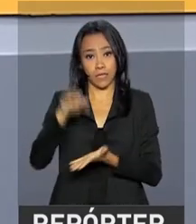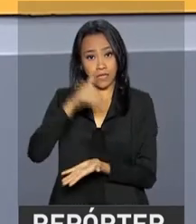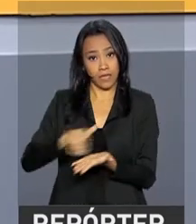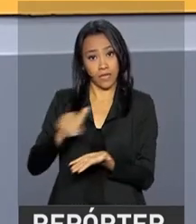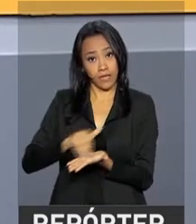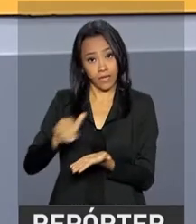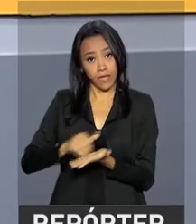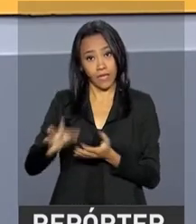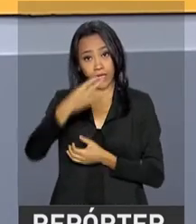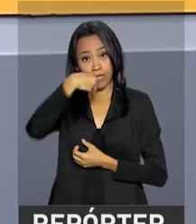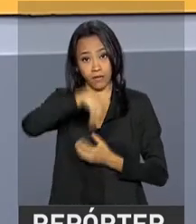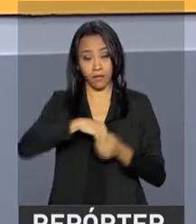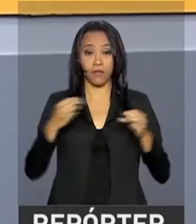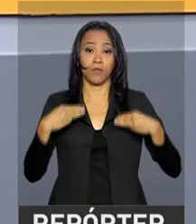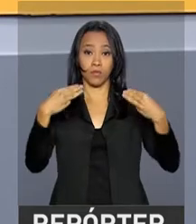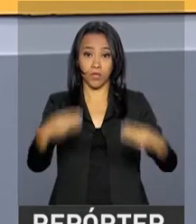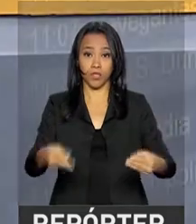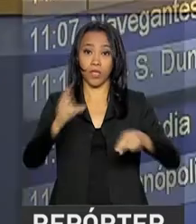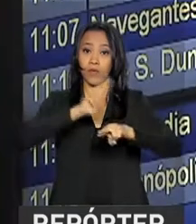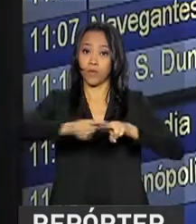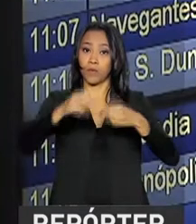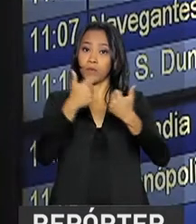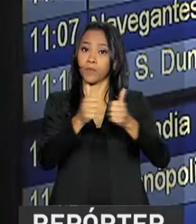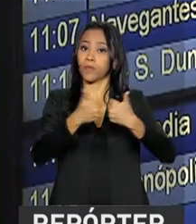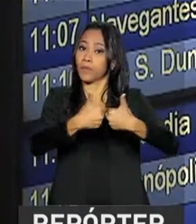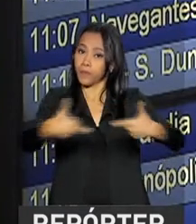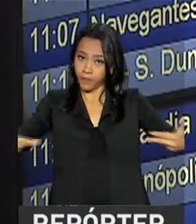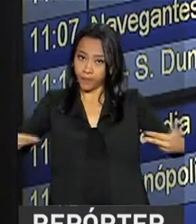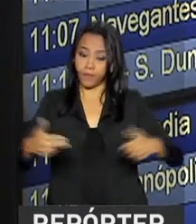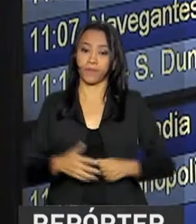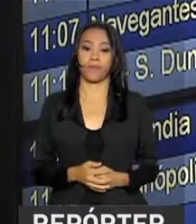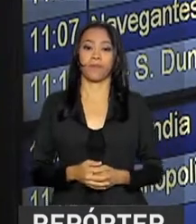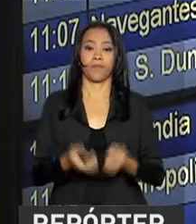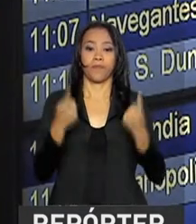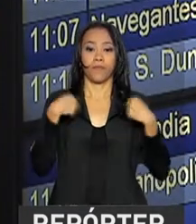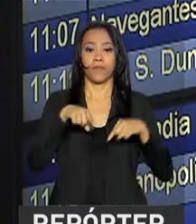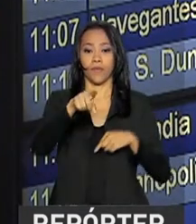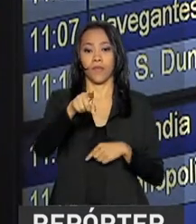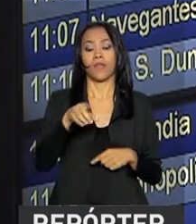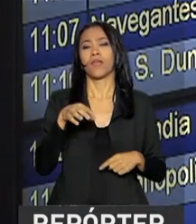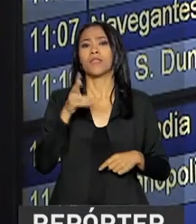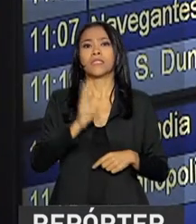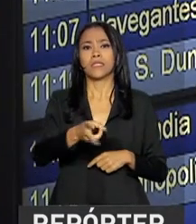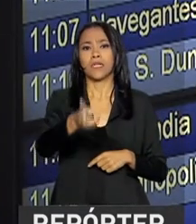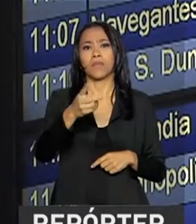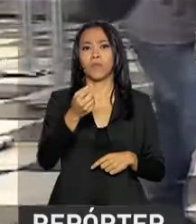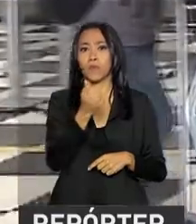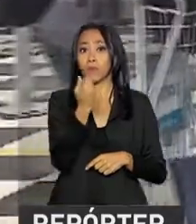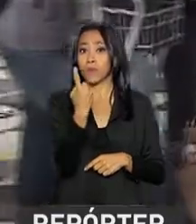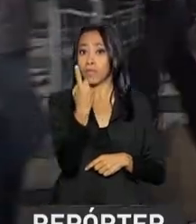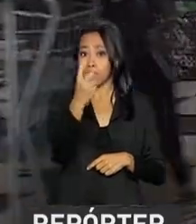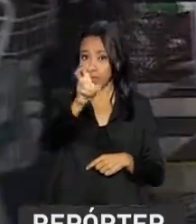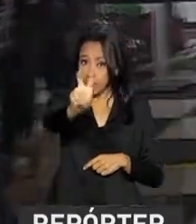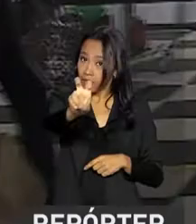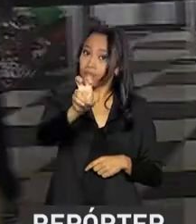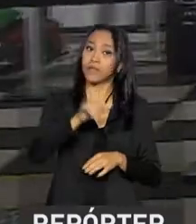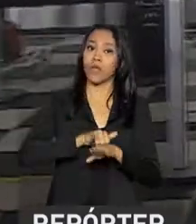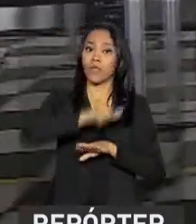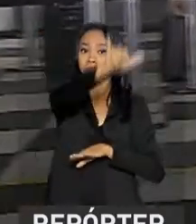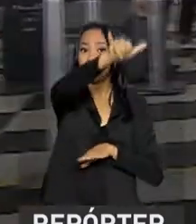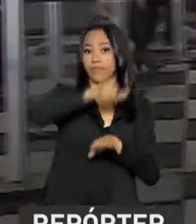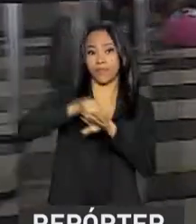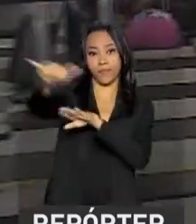do ministério dos transportes a pontualidade dos 15 principais aeroportos brasileiros chegou a